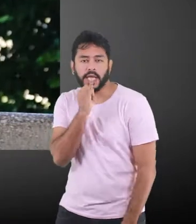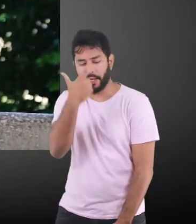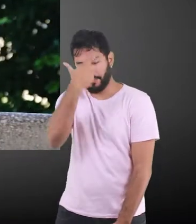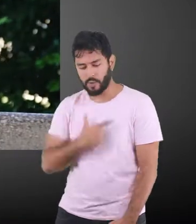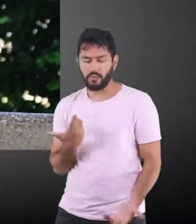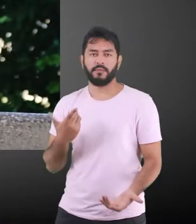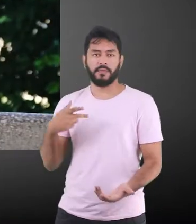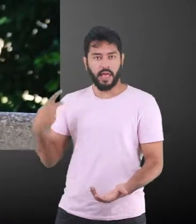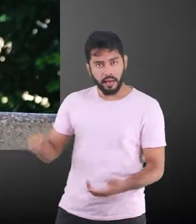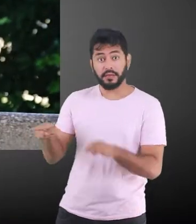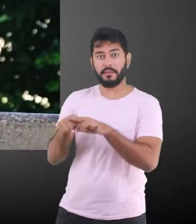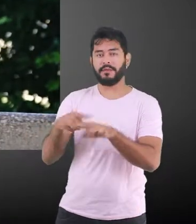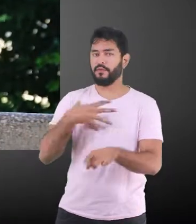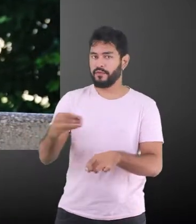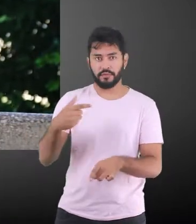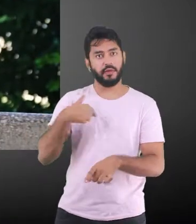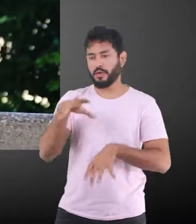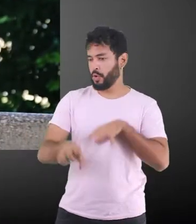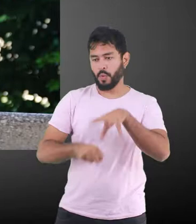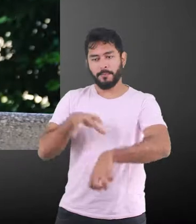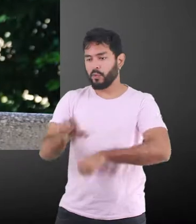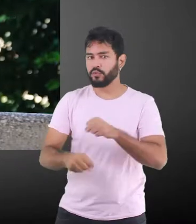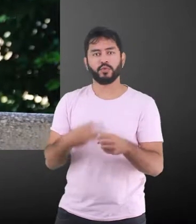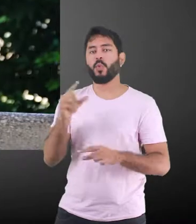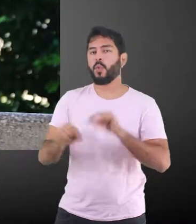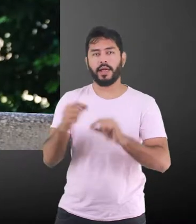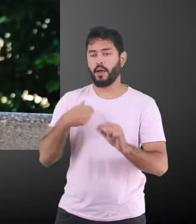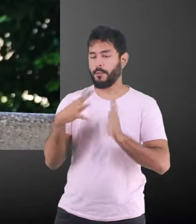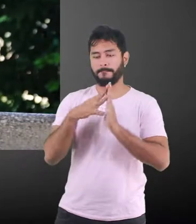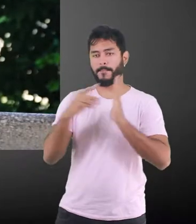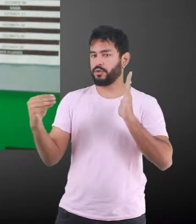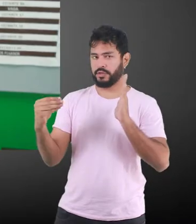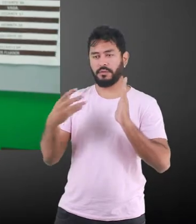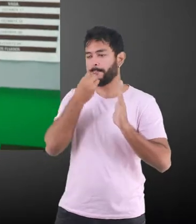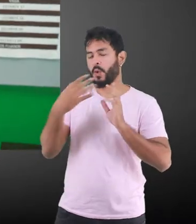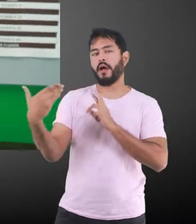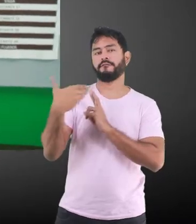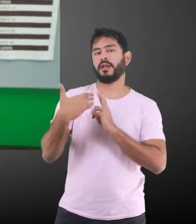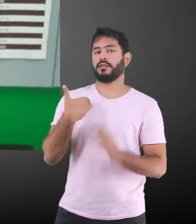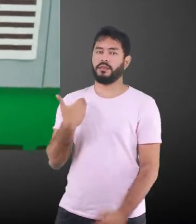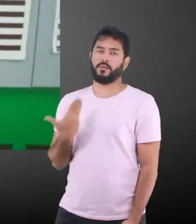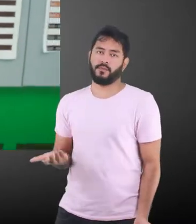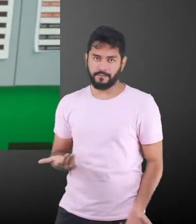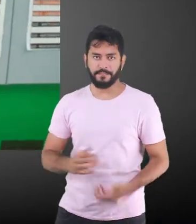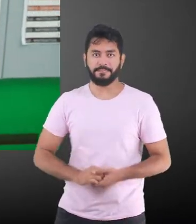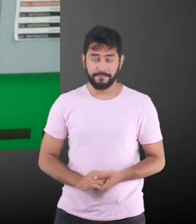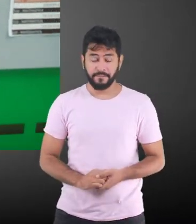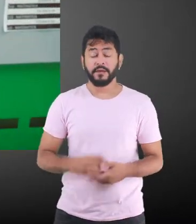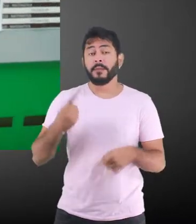filhos. Então é o que eu busco, né? Para eles, dar bom exemplo e boas referências. É tanto